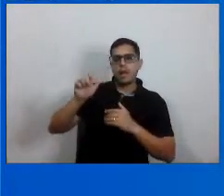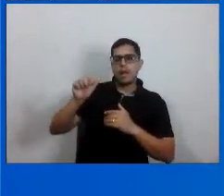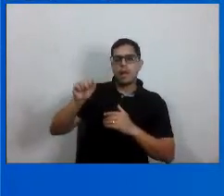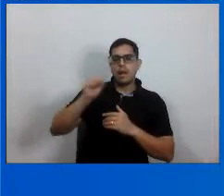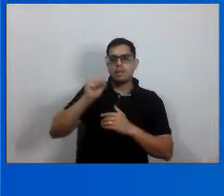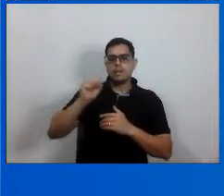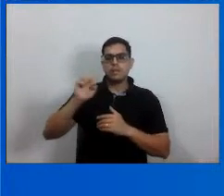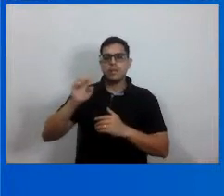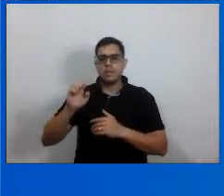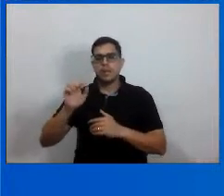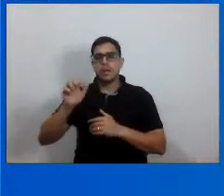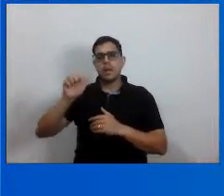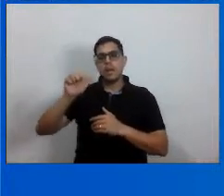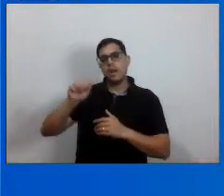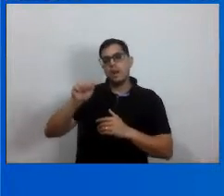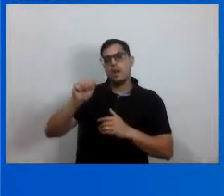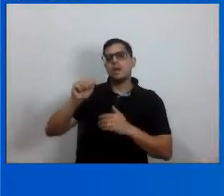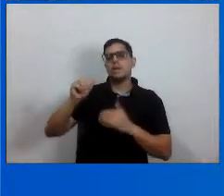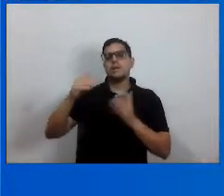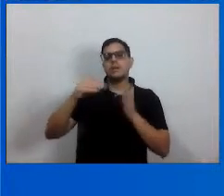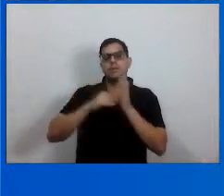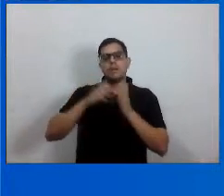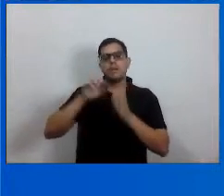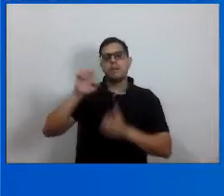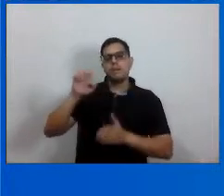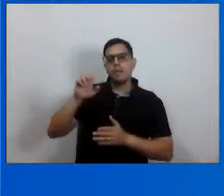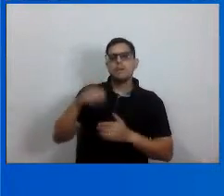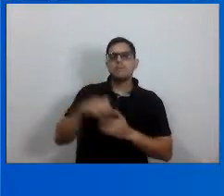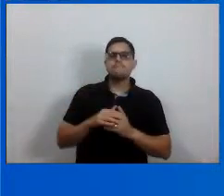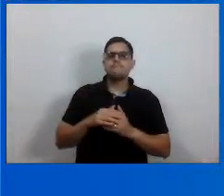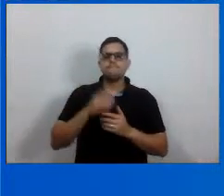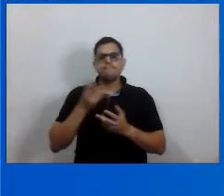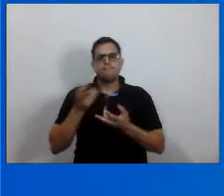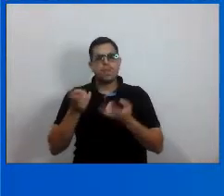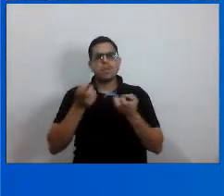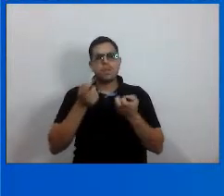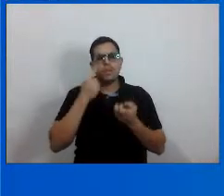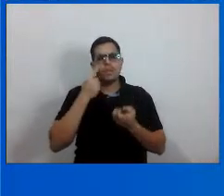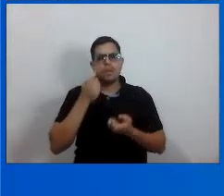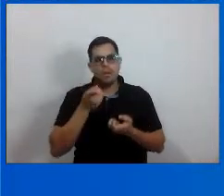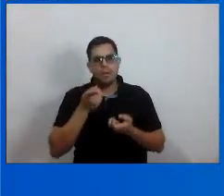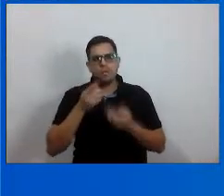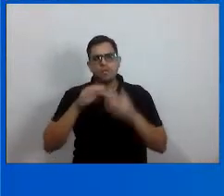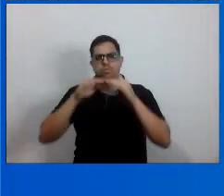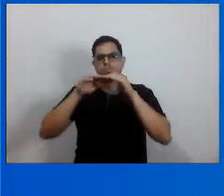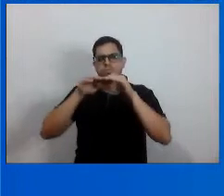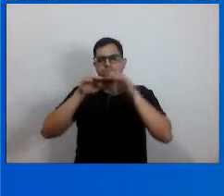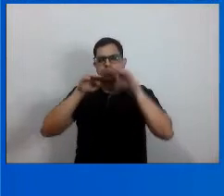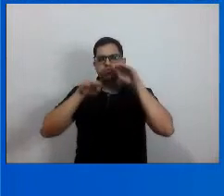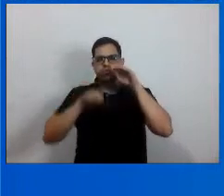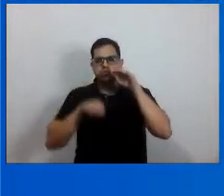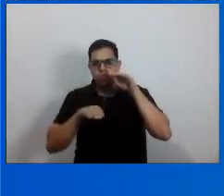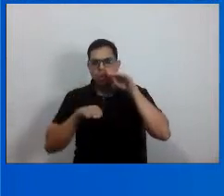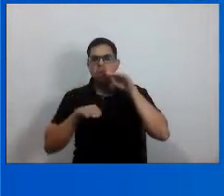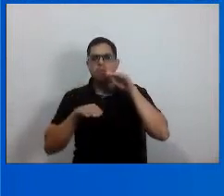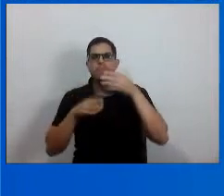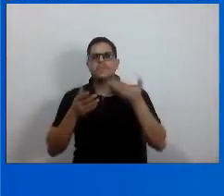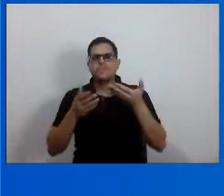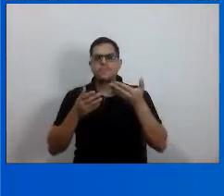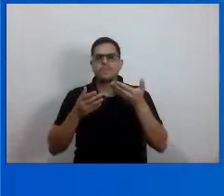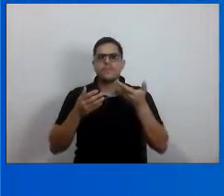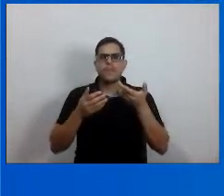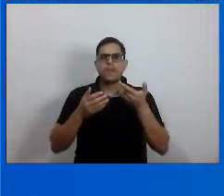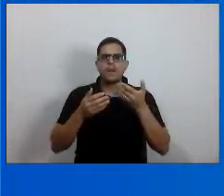é uma divisão bem desigual né Embora tenha crescido na classe de